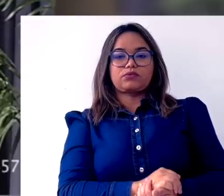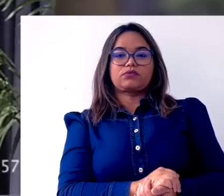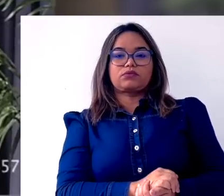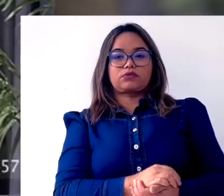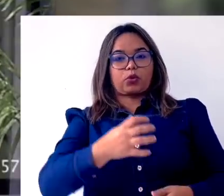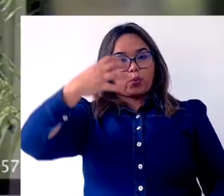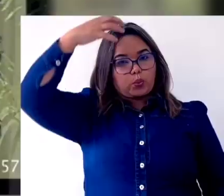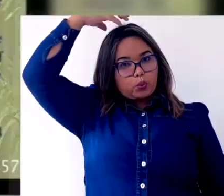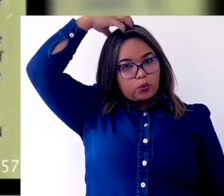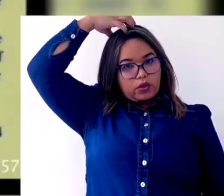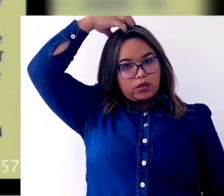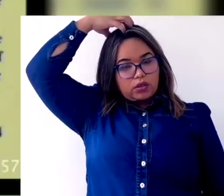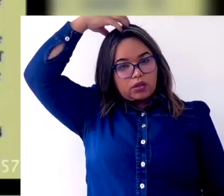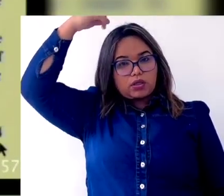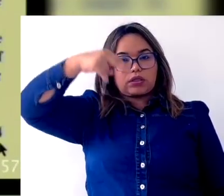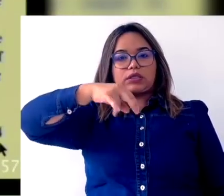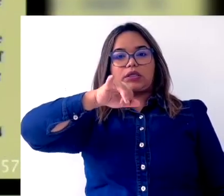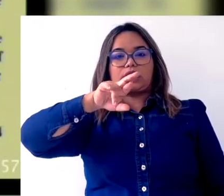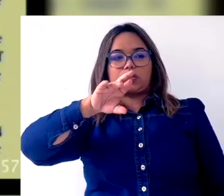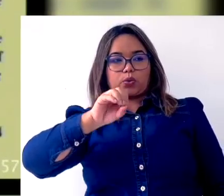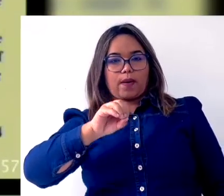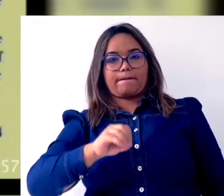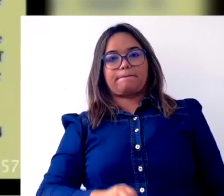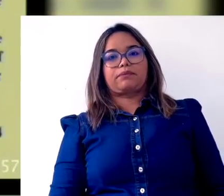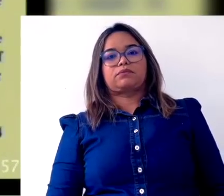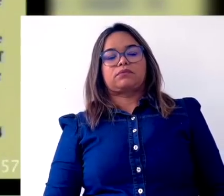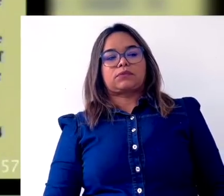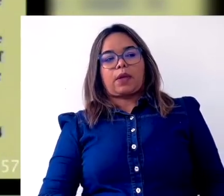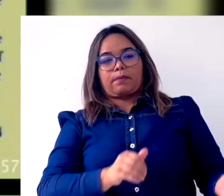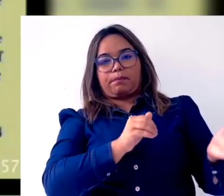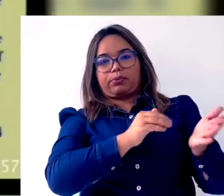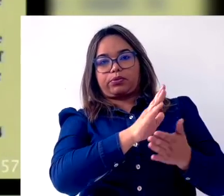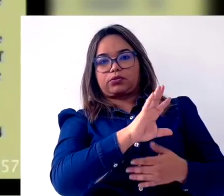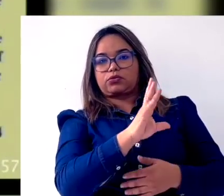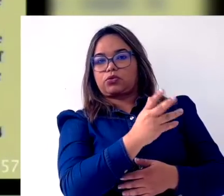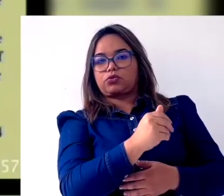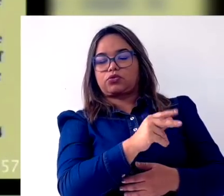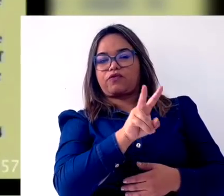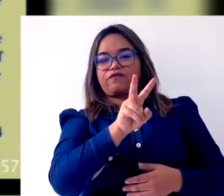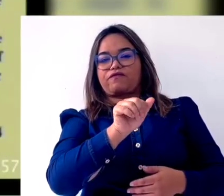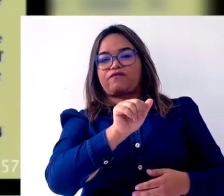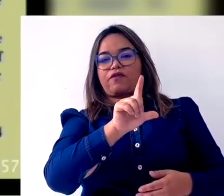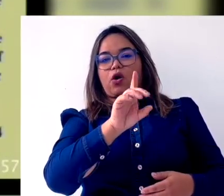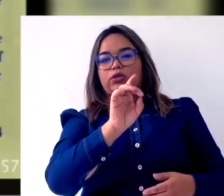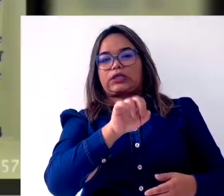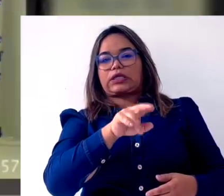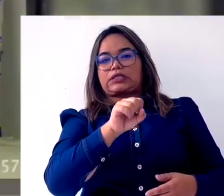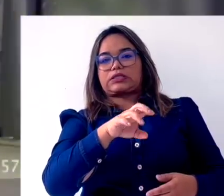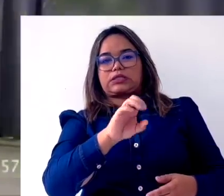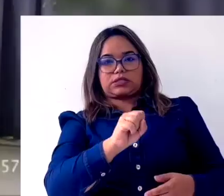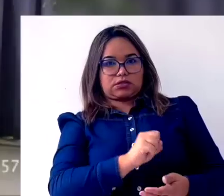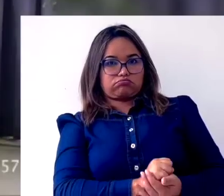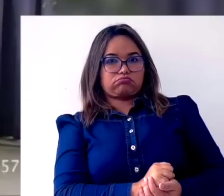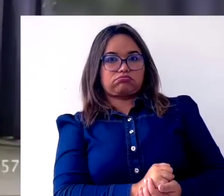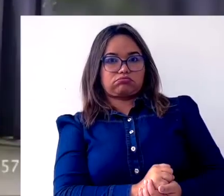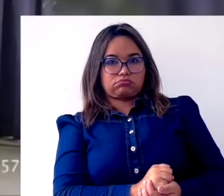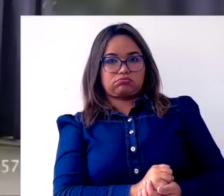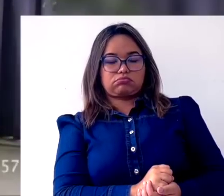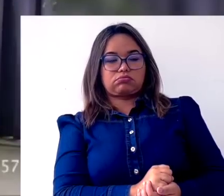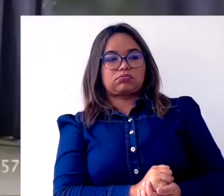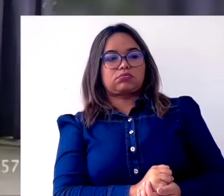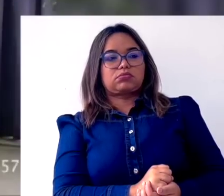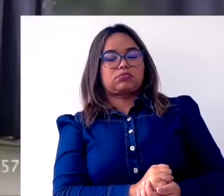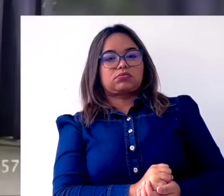Aragão baniu todos os valdenses em 1194. Essa foi a consequência. Enviaram os militares e